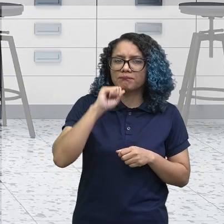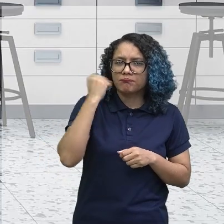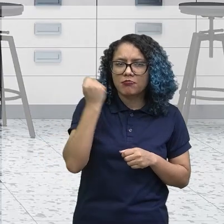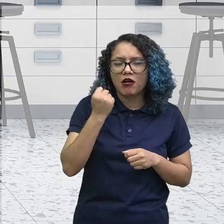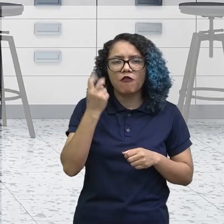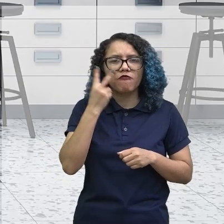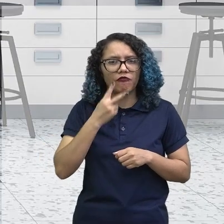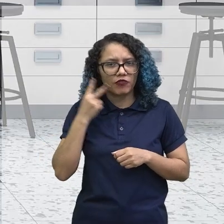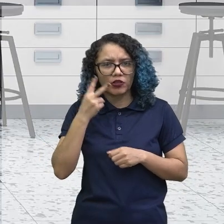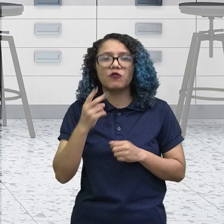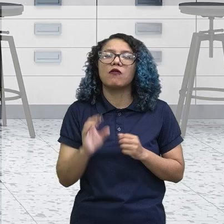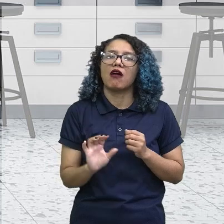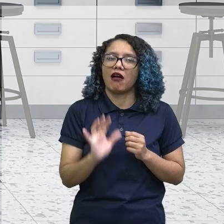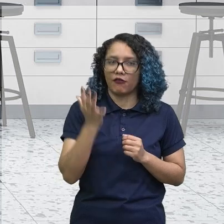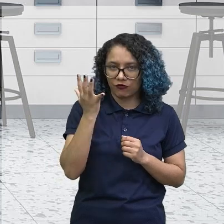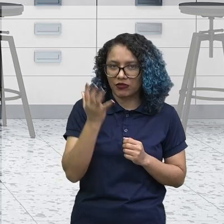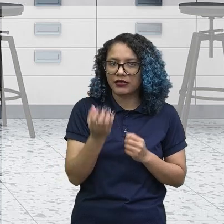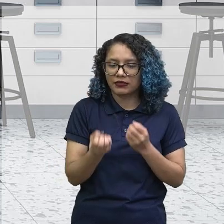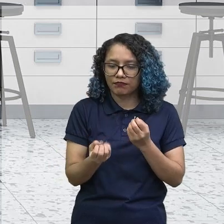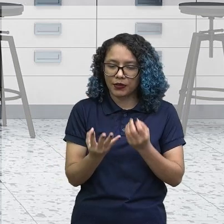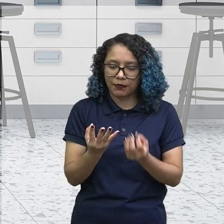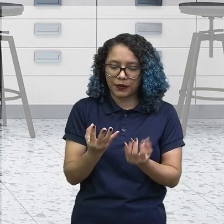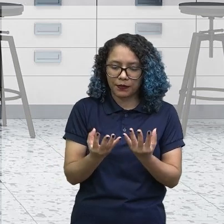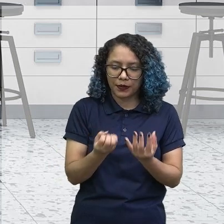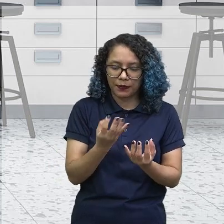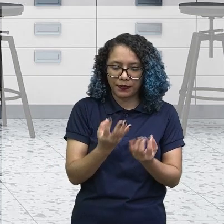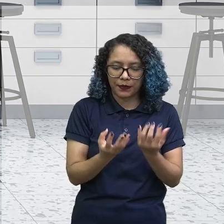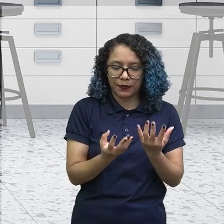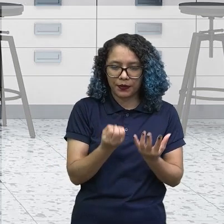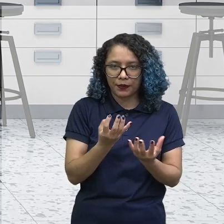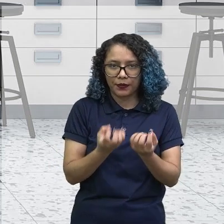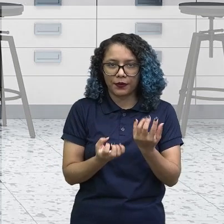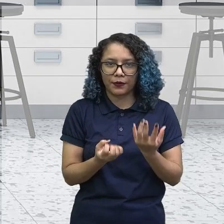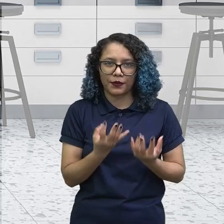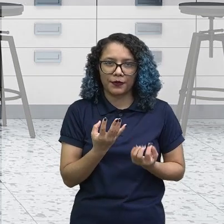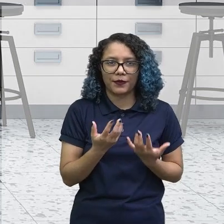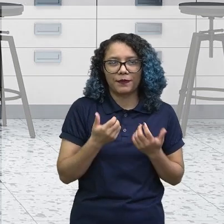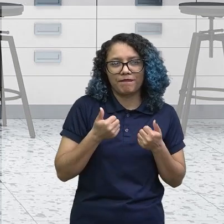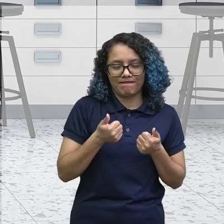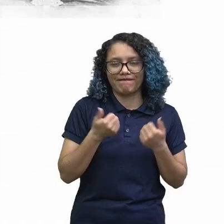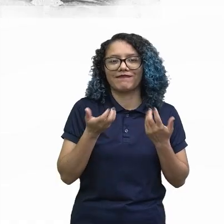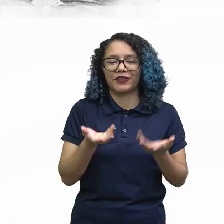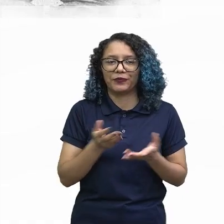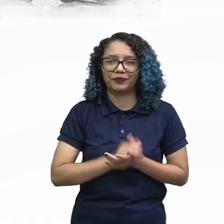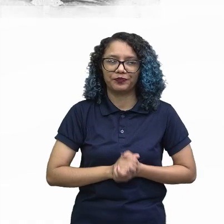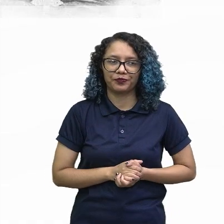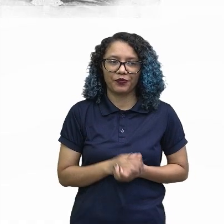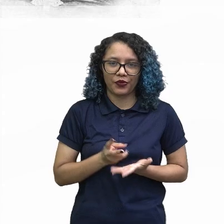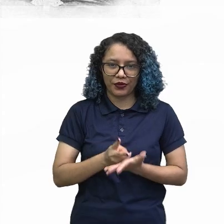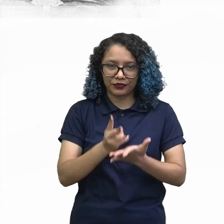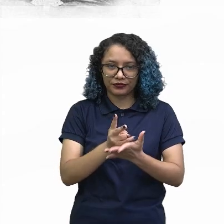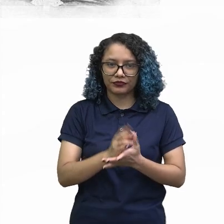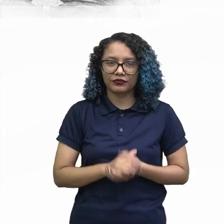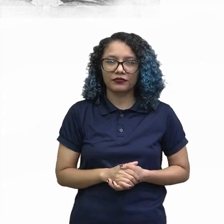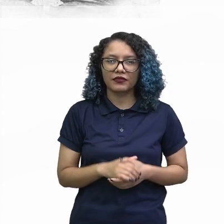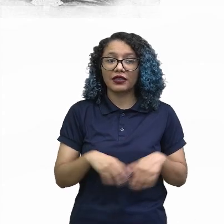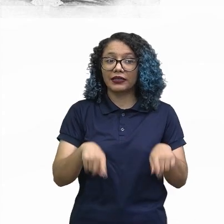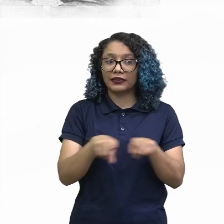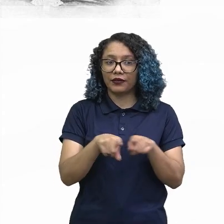acontece esse processo de fermentação, tá certo? E aí a gente continua e a gente observa que